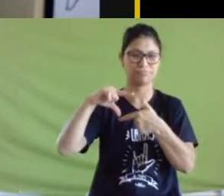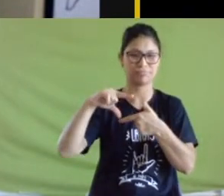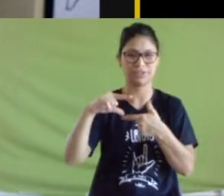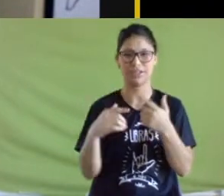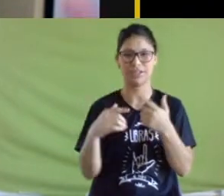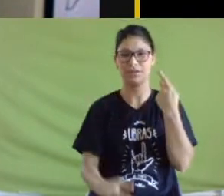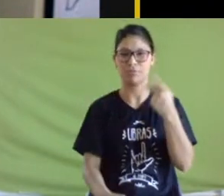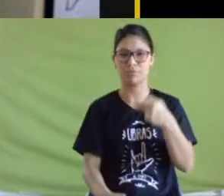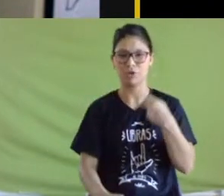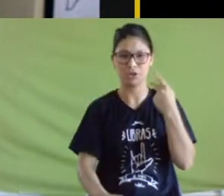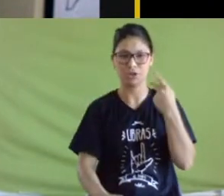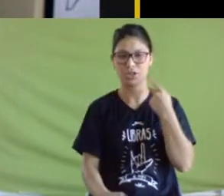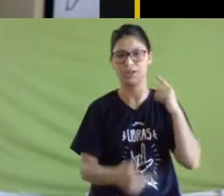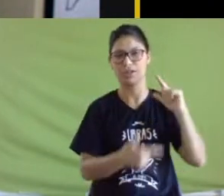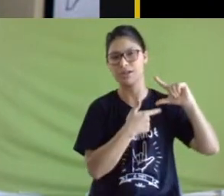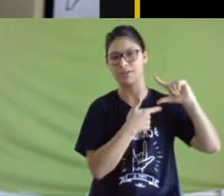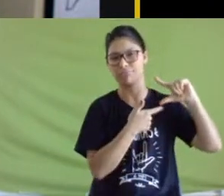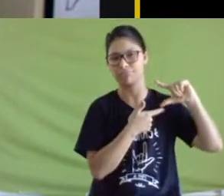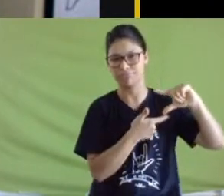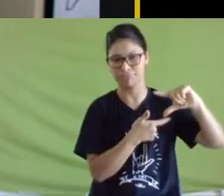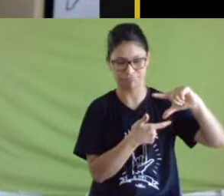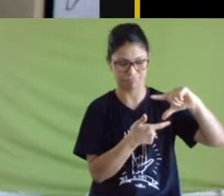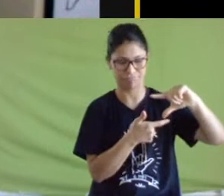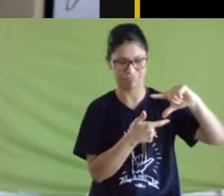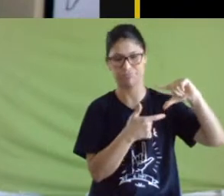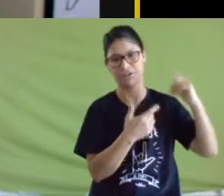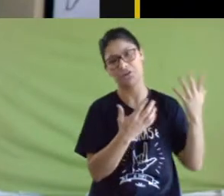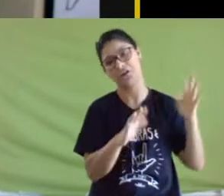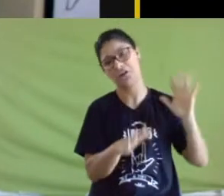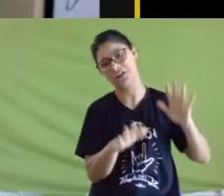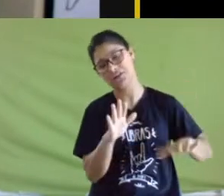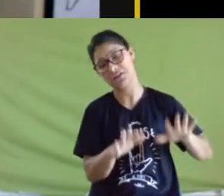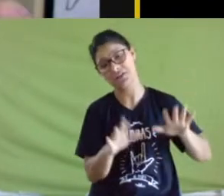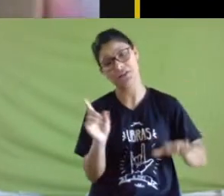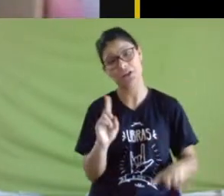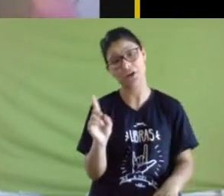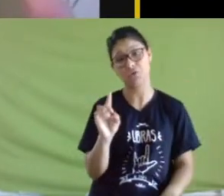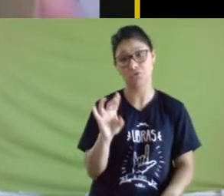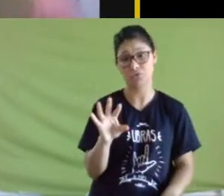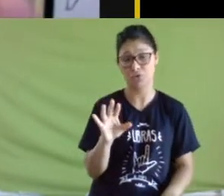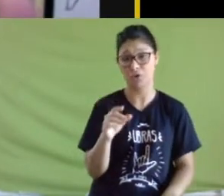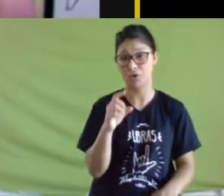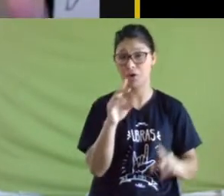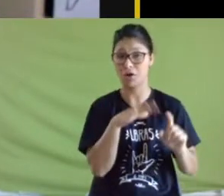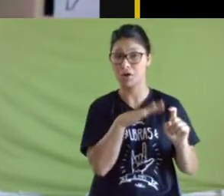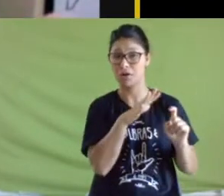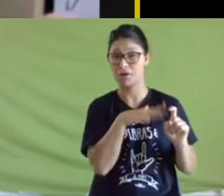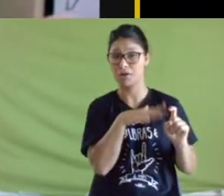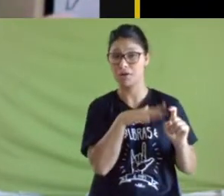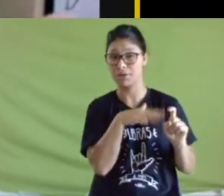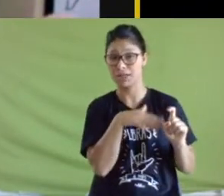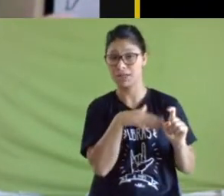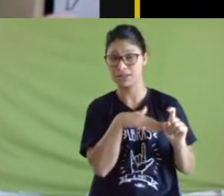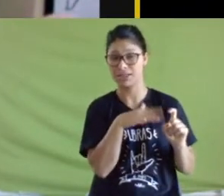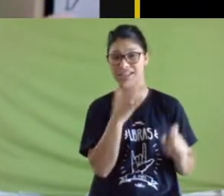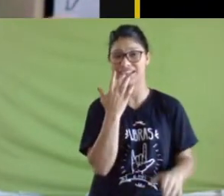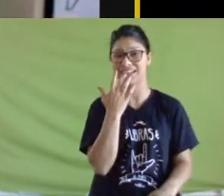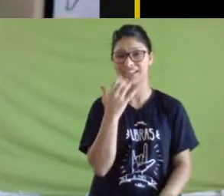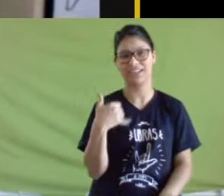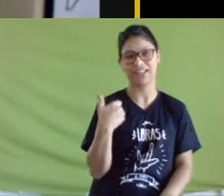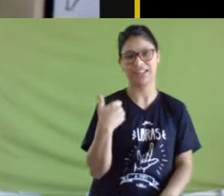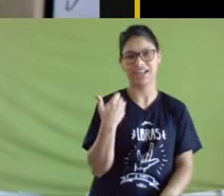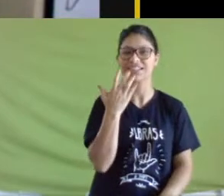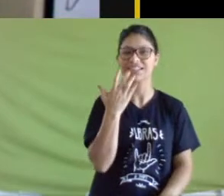politicamente conservadora, reacionária, outras vezes não, outras vezes é só o mito da idade de ouro, e a